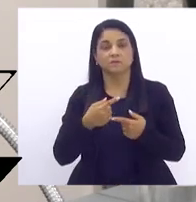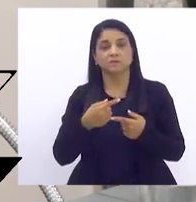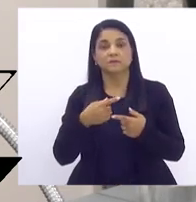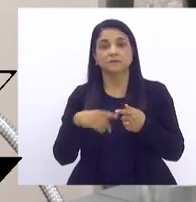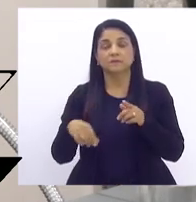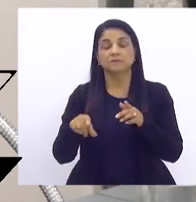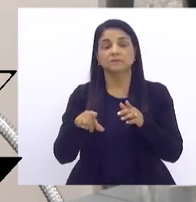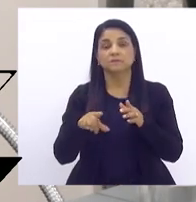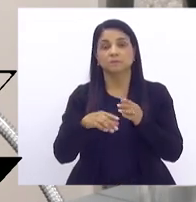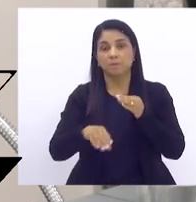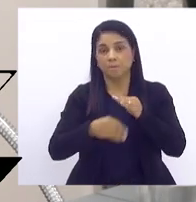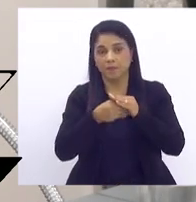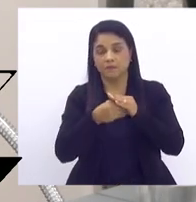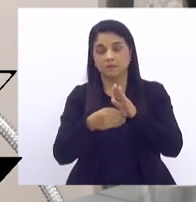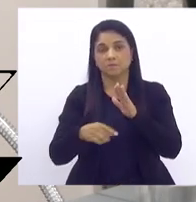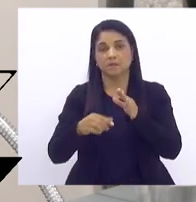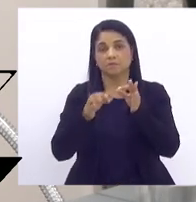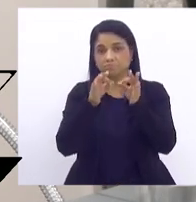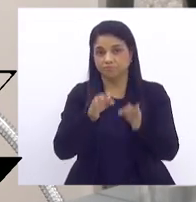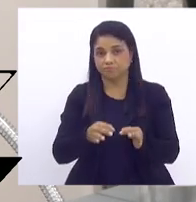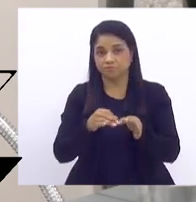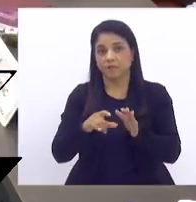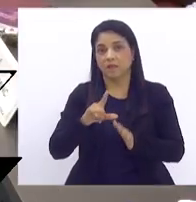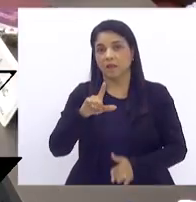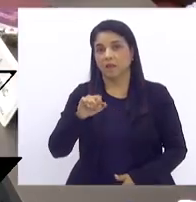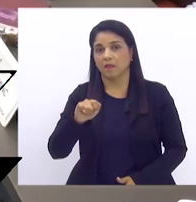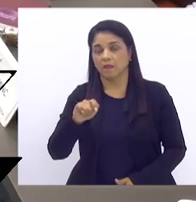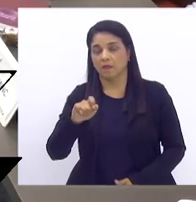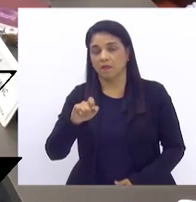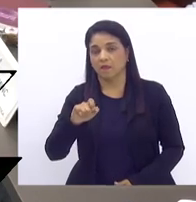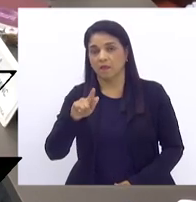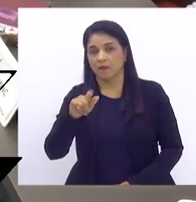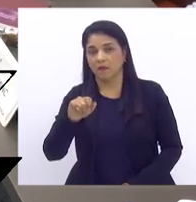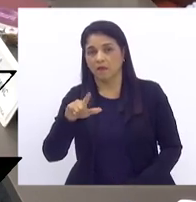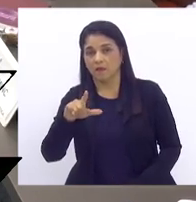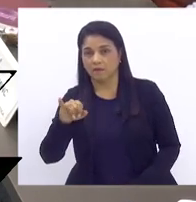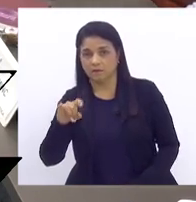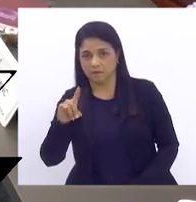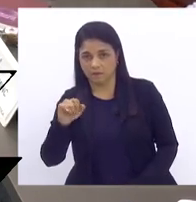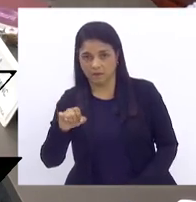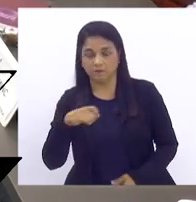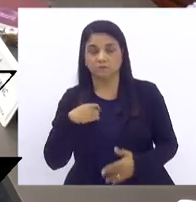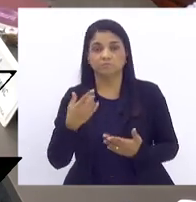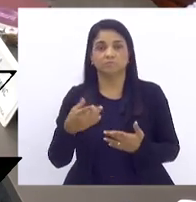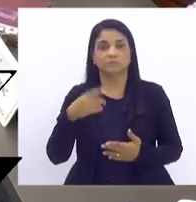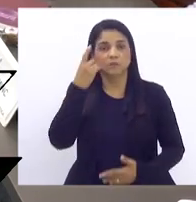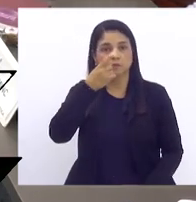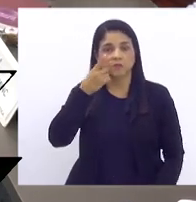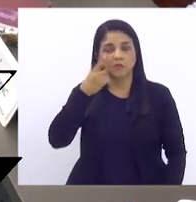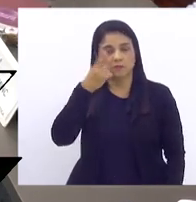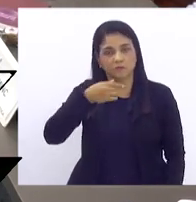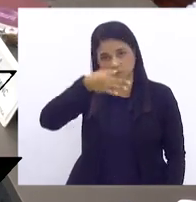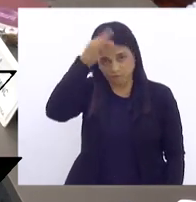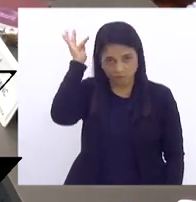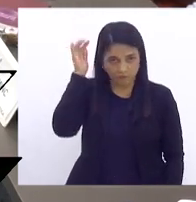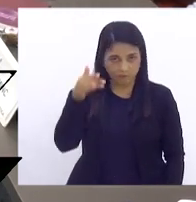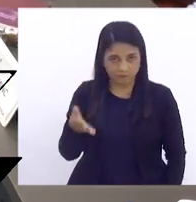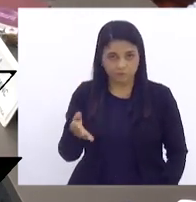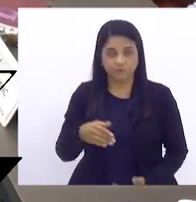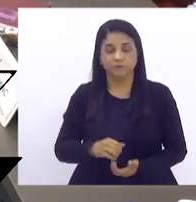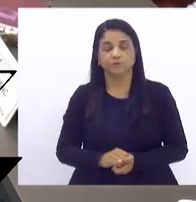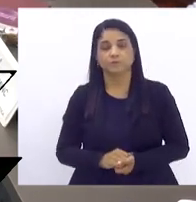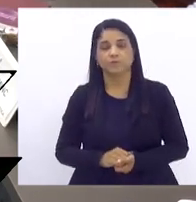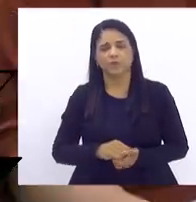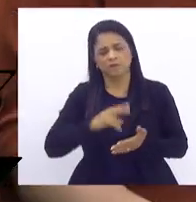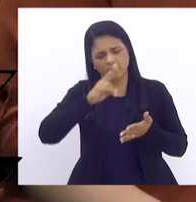legalidade. Em discussão. Não havendo quem queira discutir. Para discutir, deputado Flávio Serafini. Presidente, eu estava dando